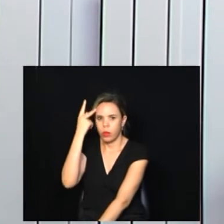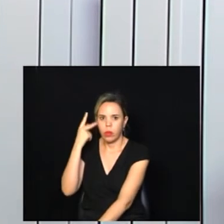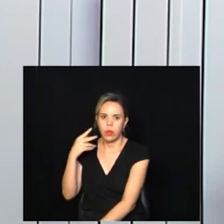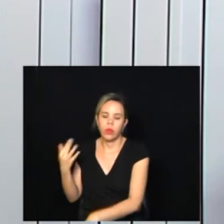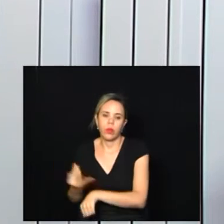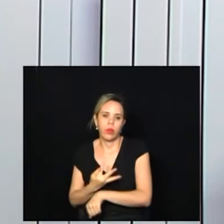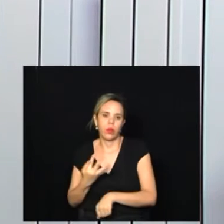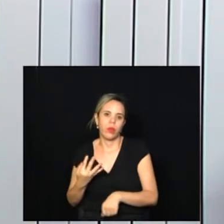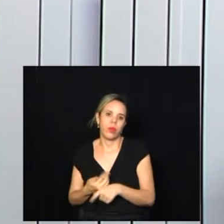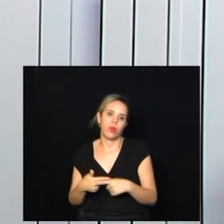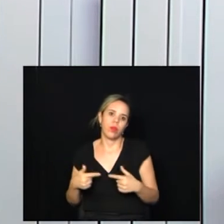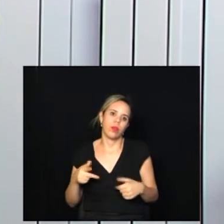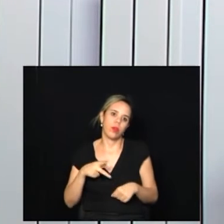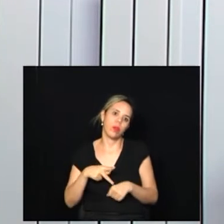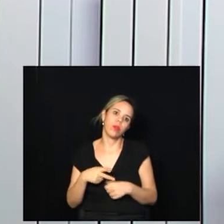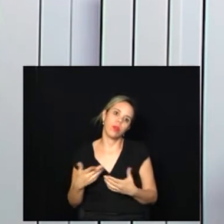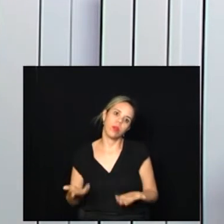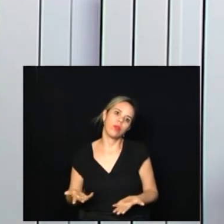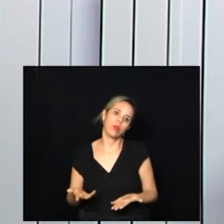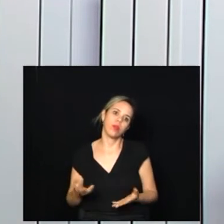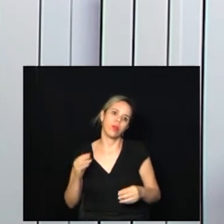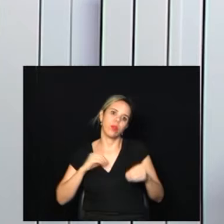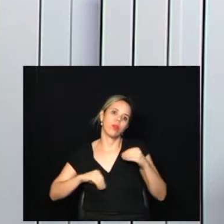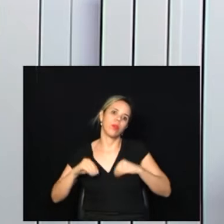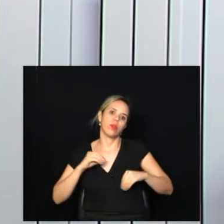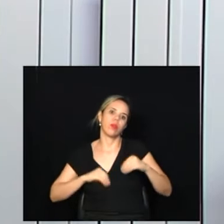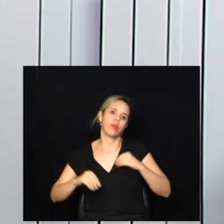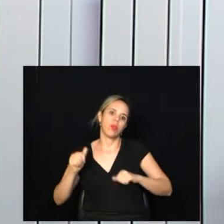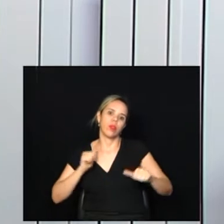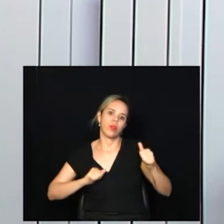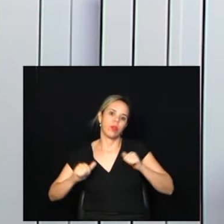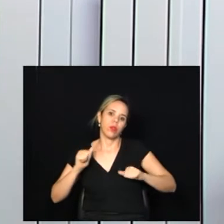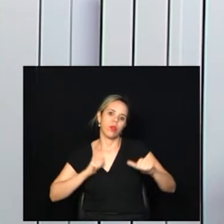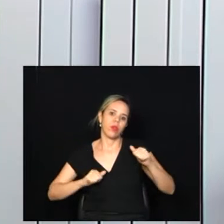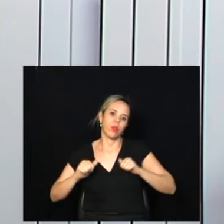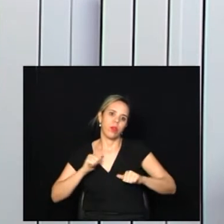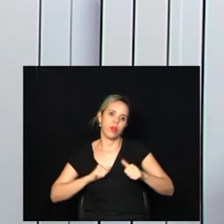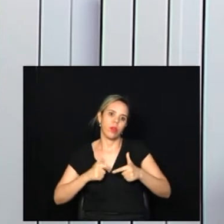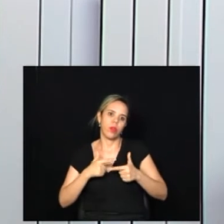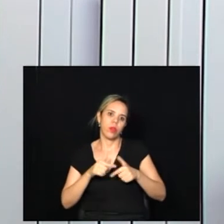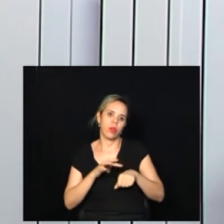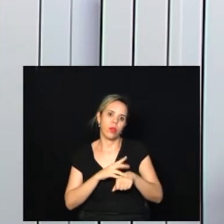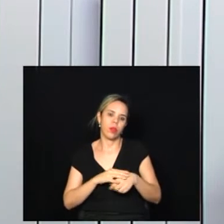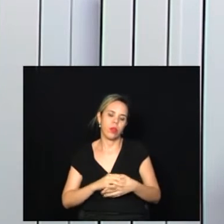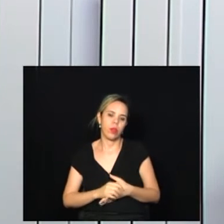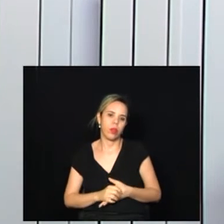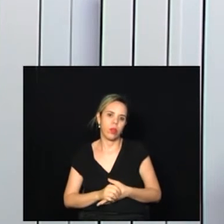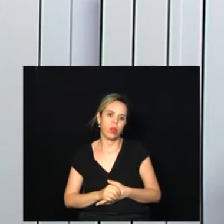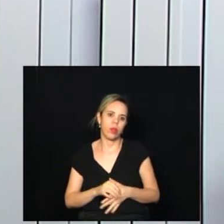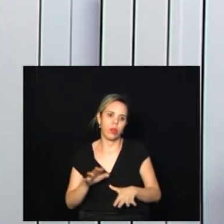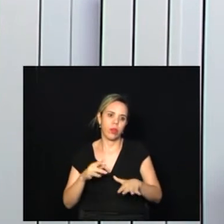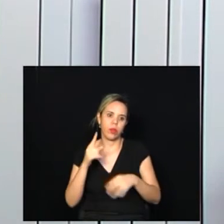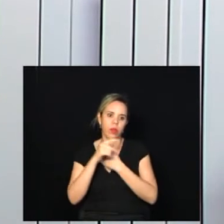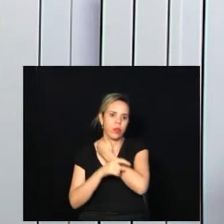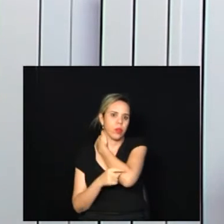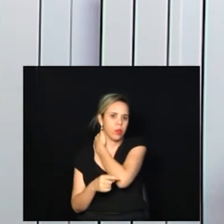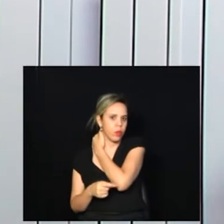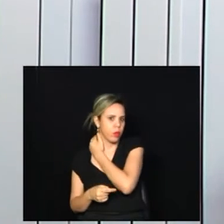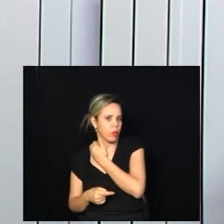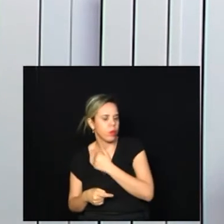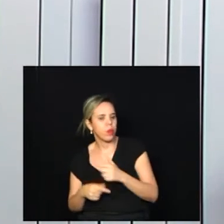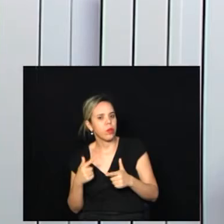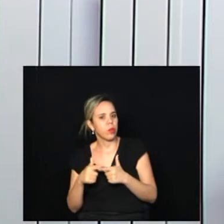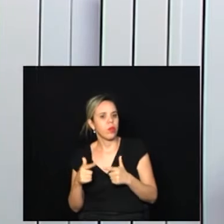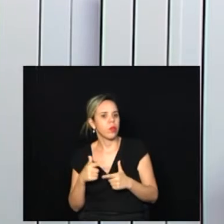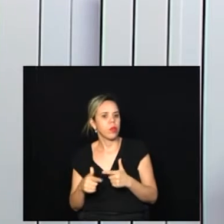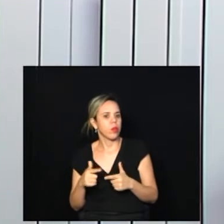passam por essa situação no nosso país, de depressão, de ansiedade, de outras doenças, que às vezes é difícil, né? Tá no centro do